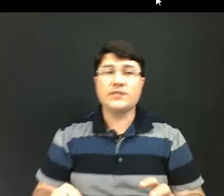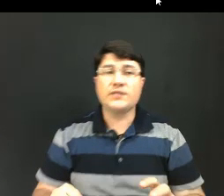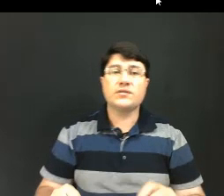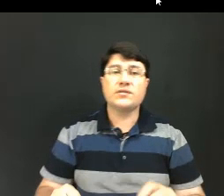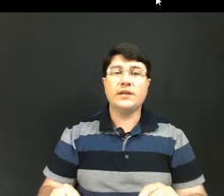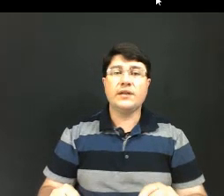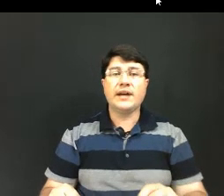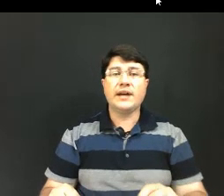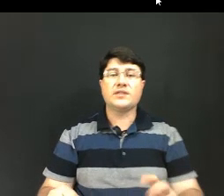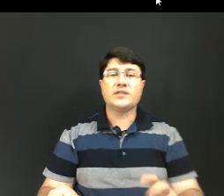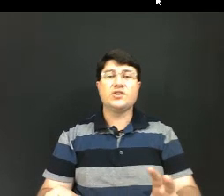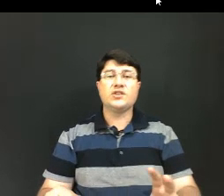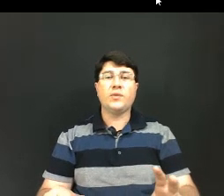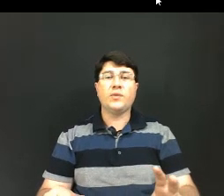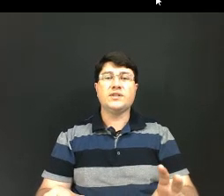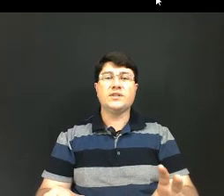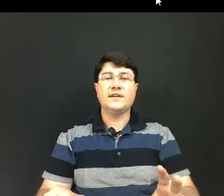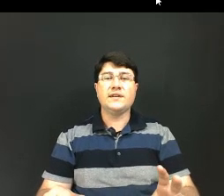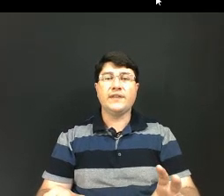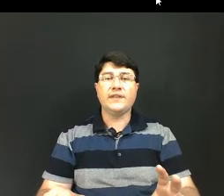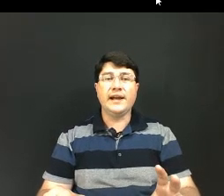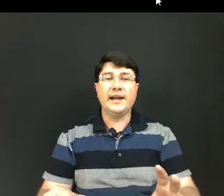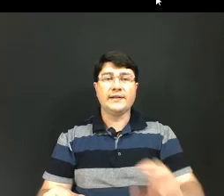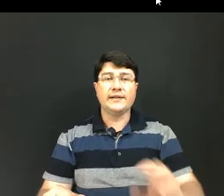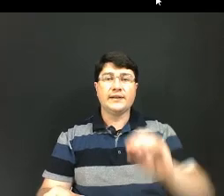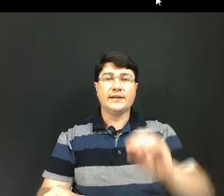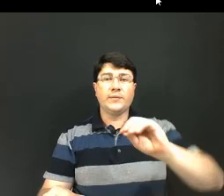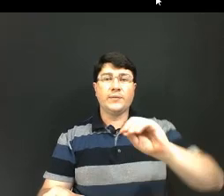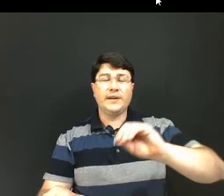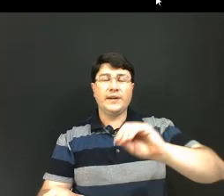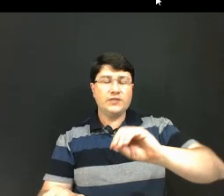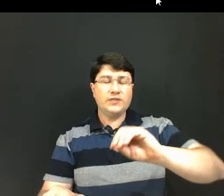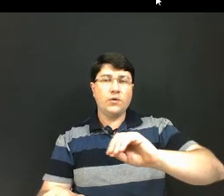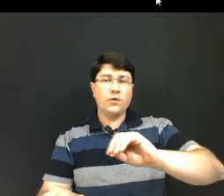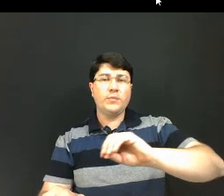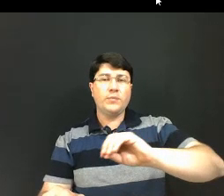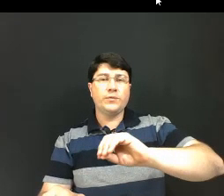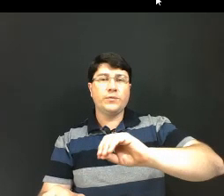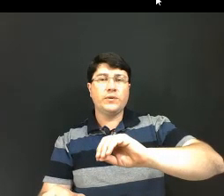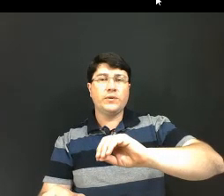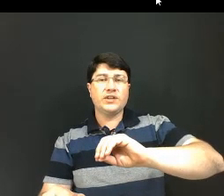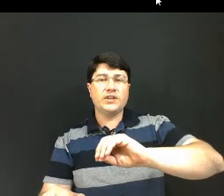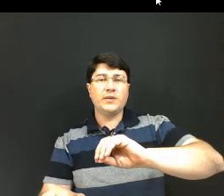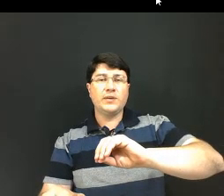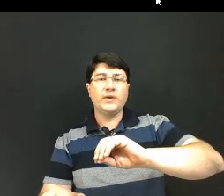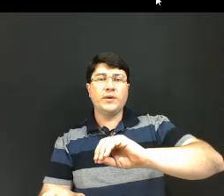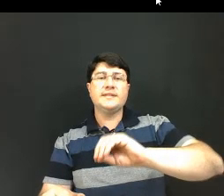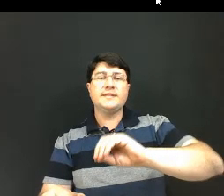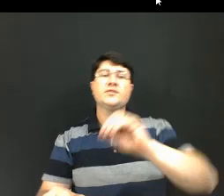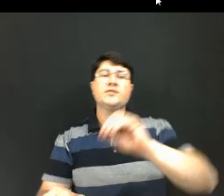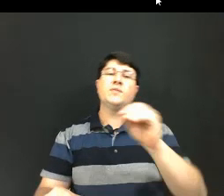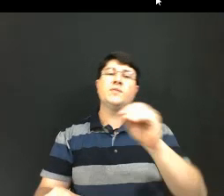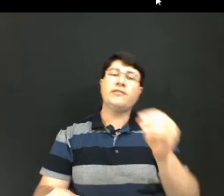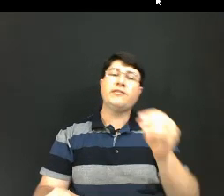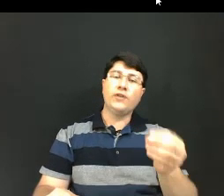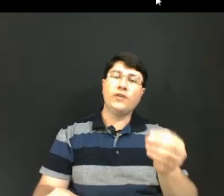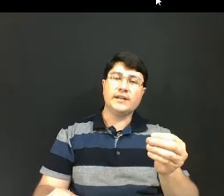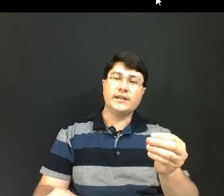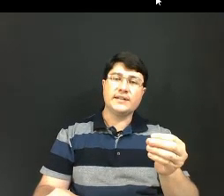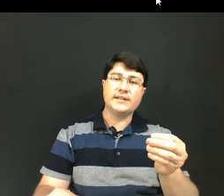É um caso que a gente pode falar. Isso ocorre porque é chamado por